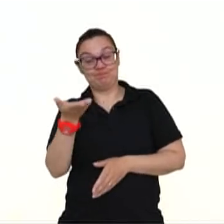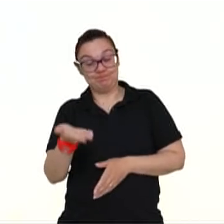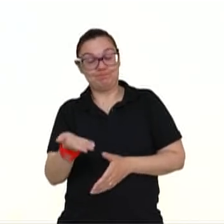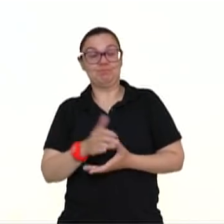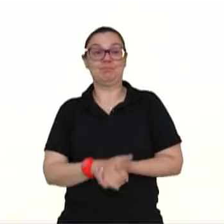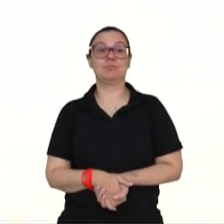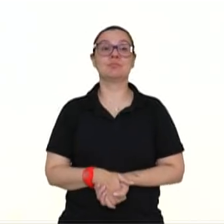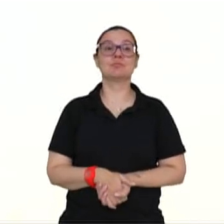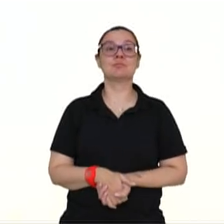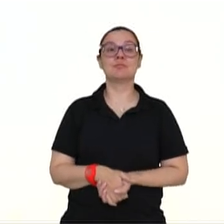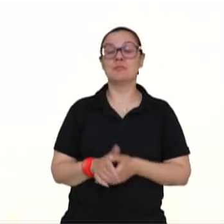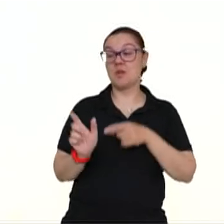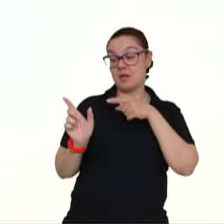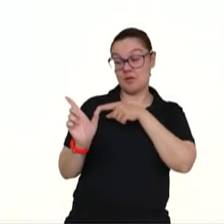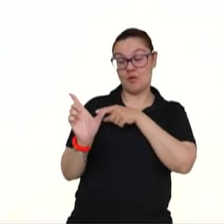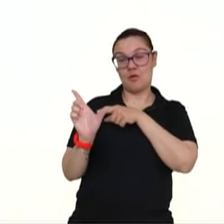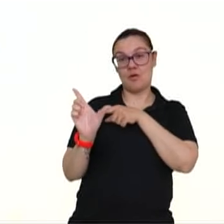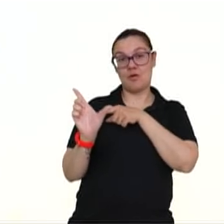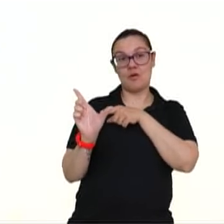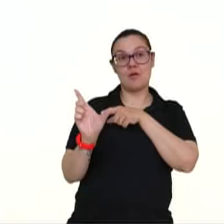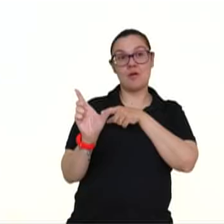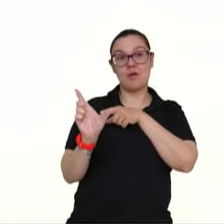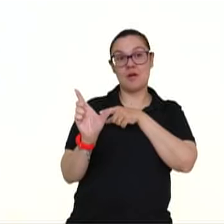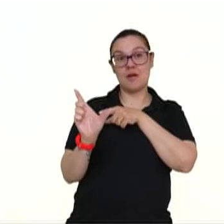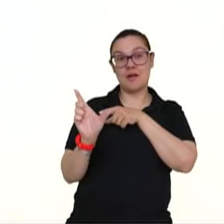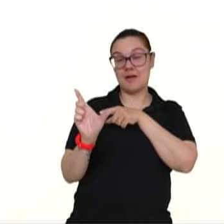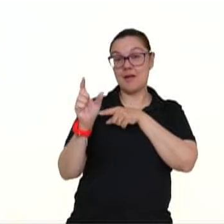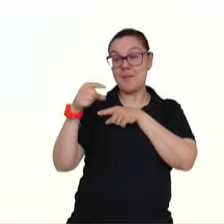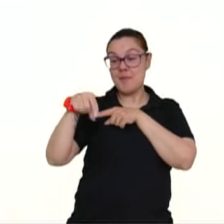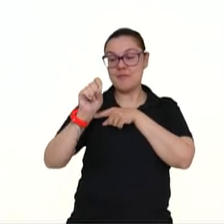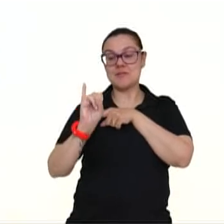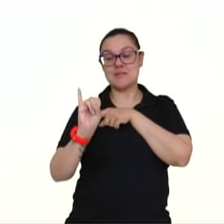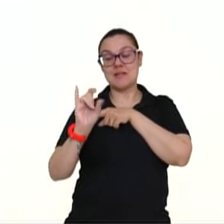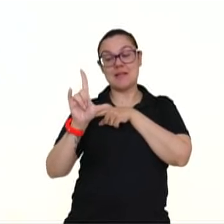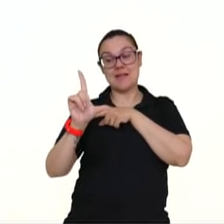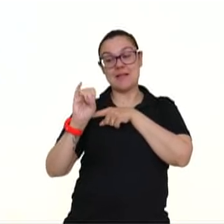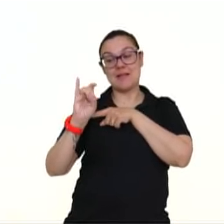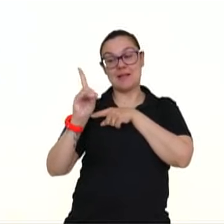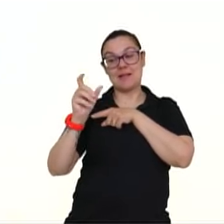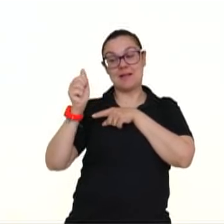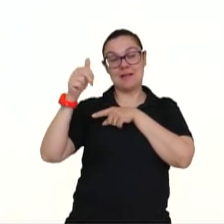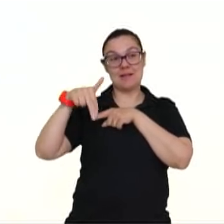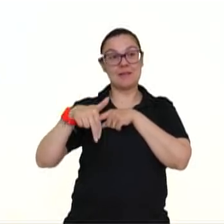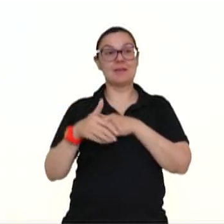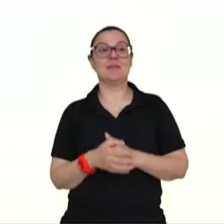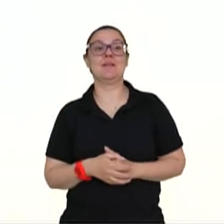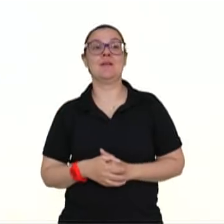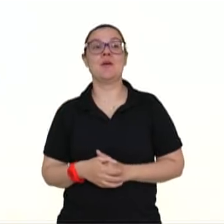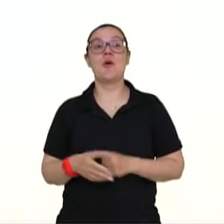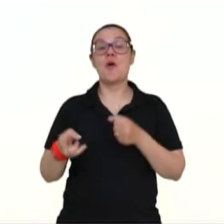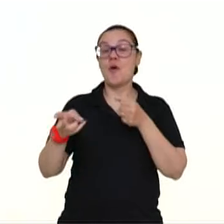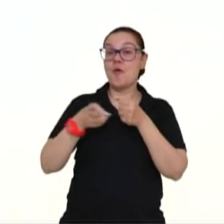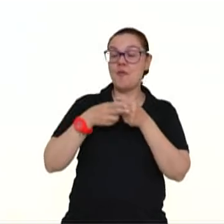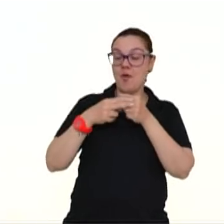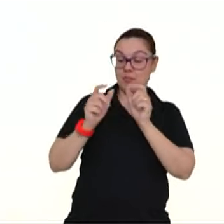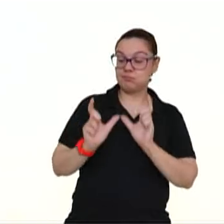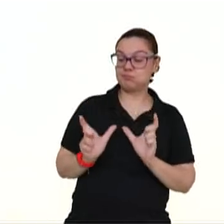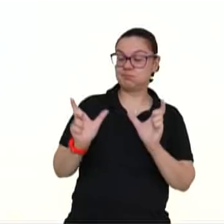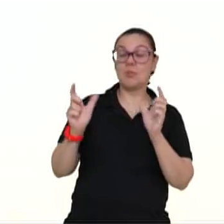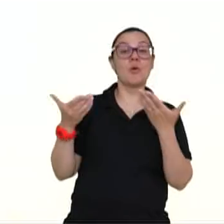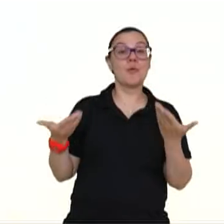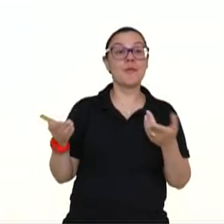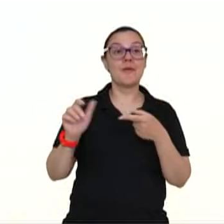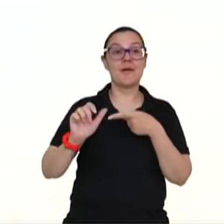respeito. O verbo já está marcado aqui para você, de presente. E o verbo em destaque